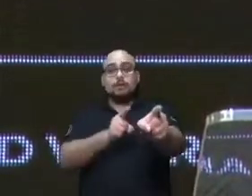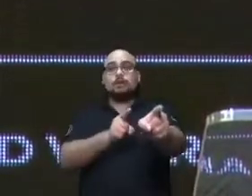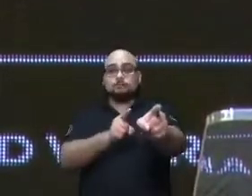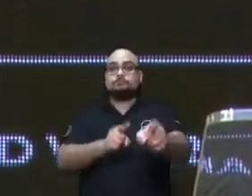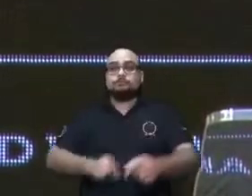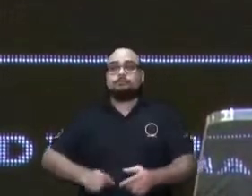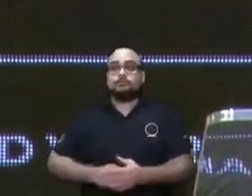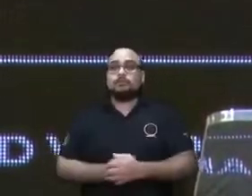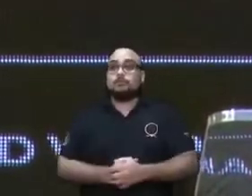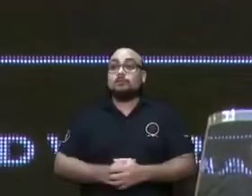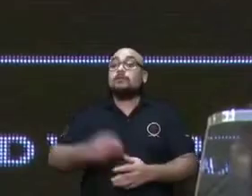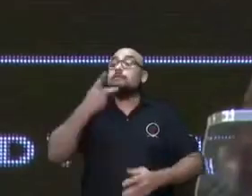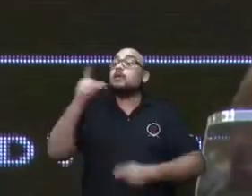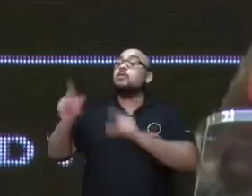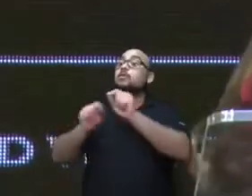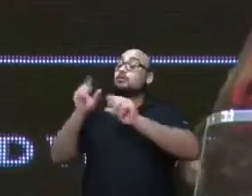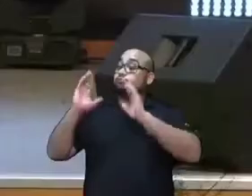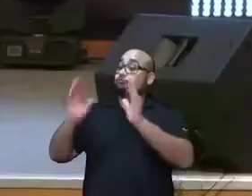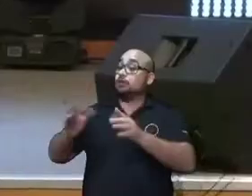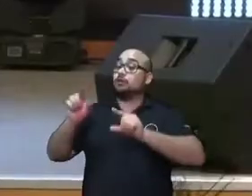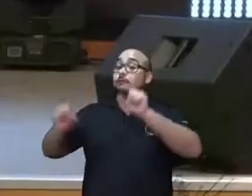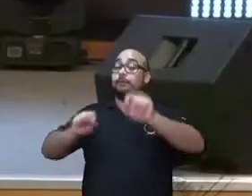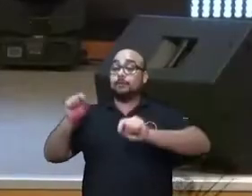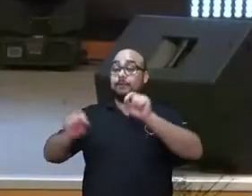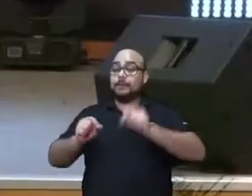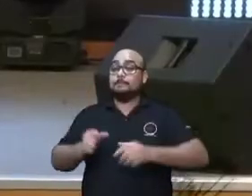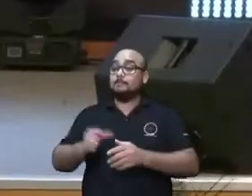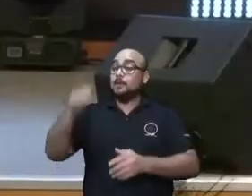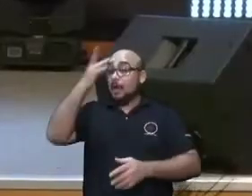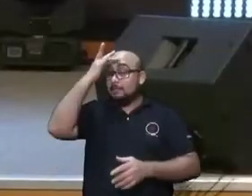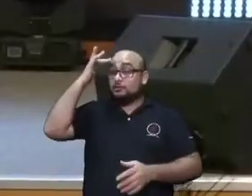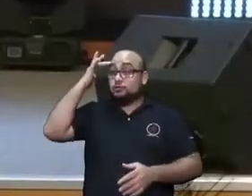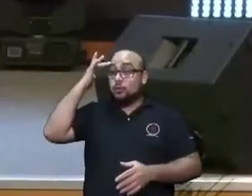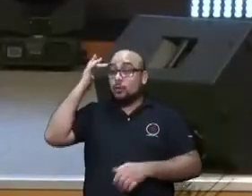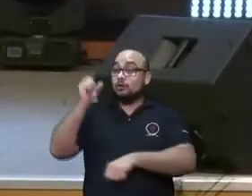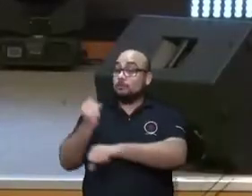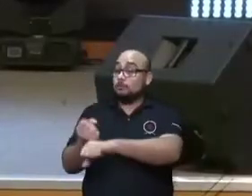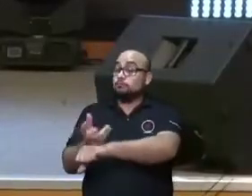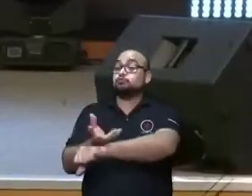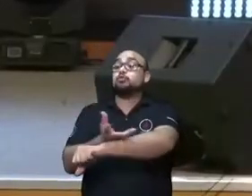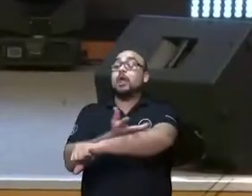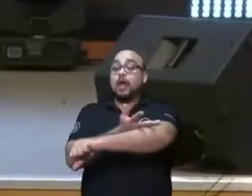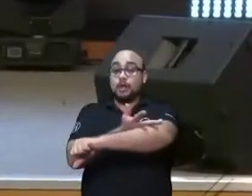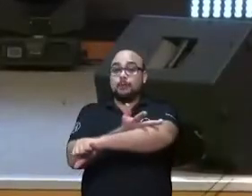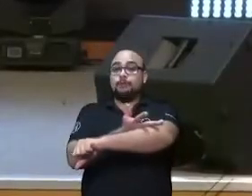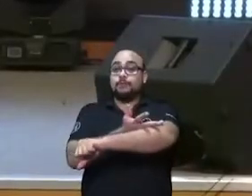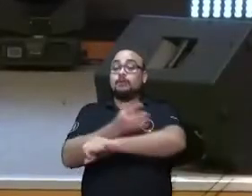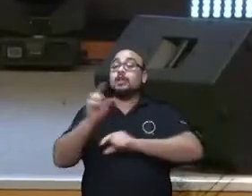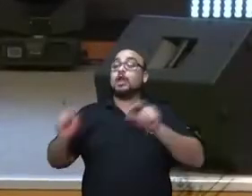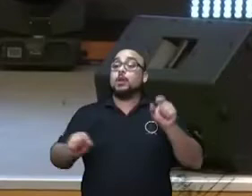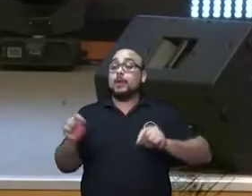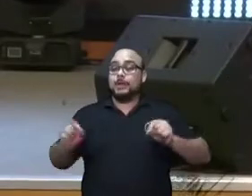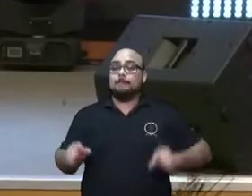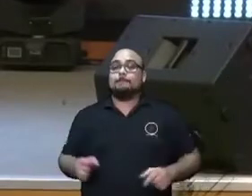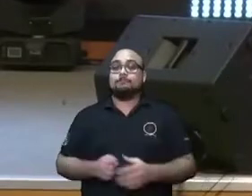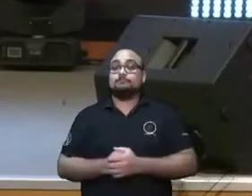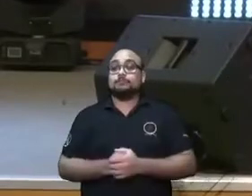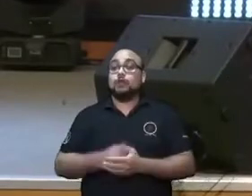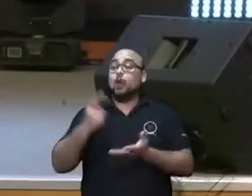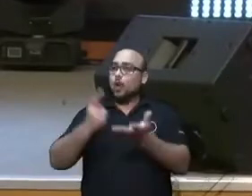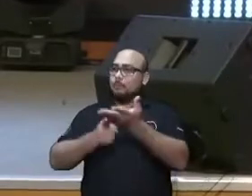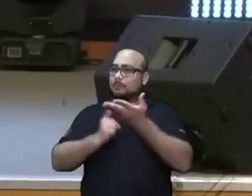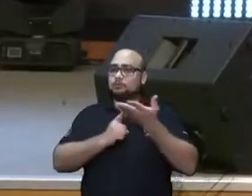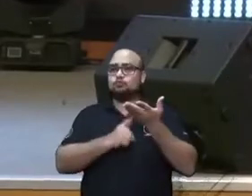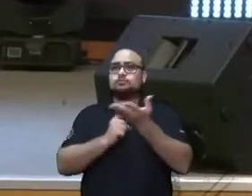Eu já disse a você que pessoas emocionais, elas estão muito comprometidas para ter um